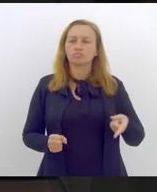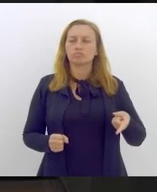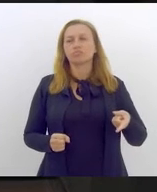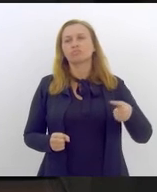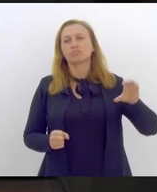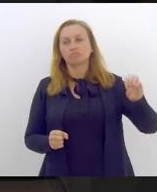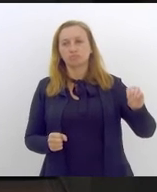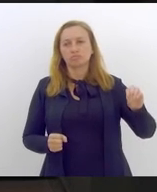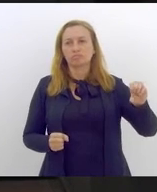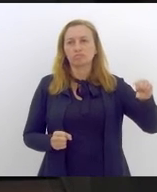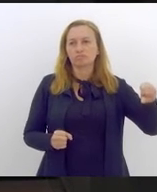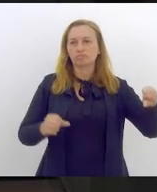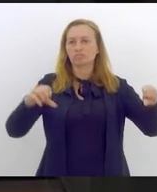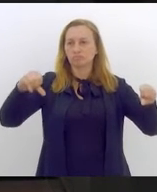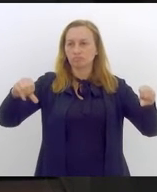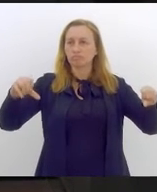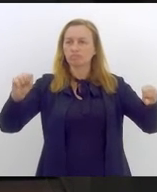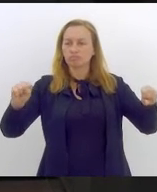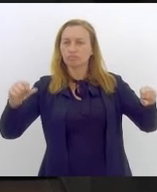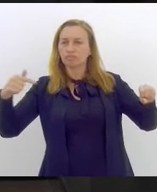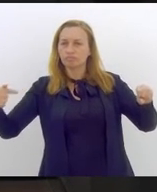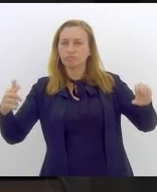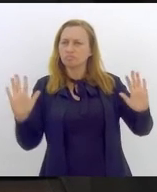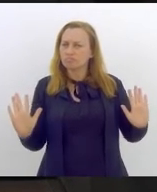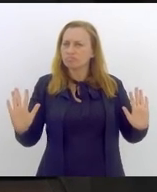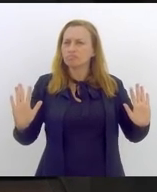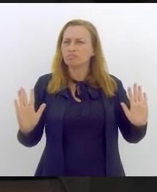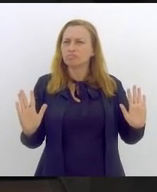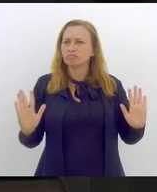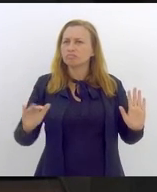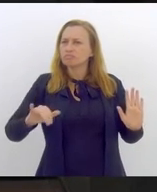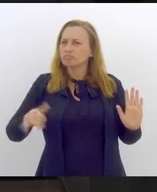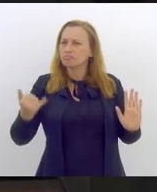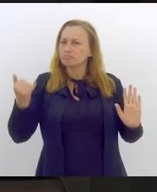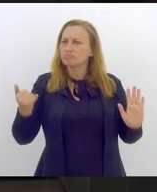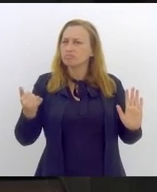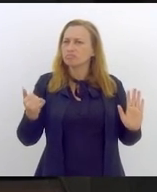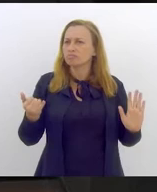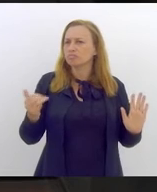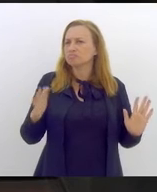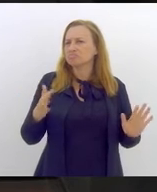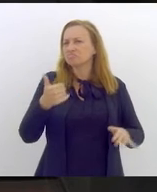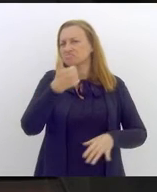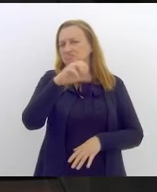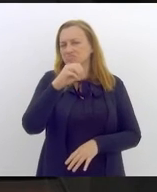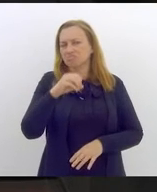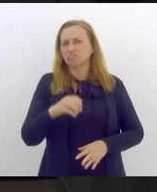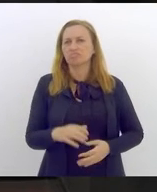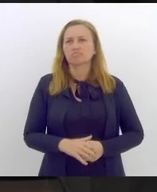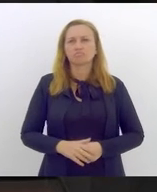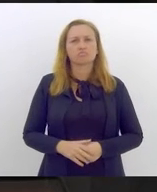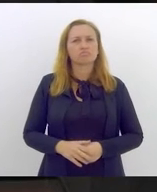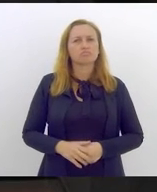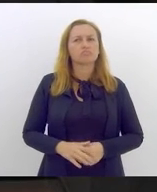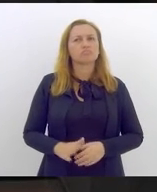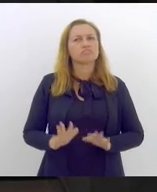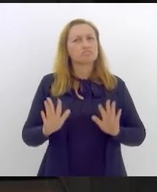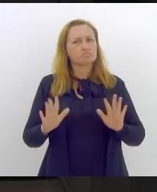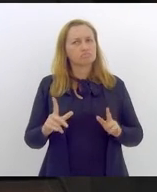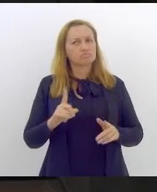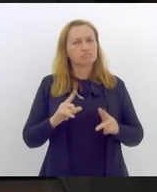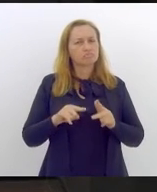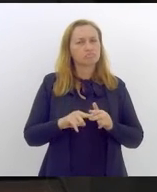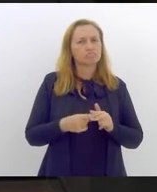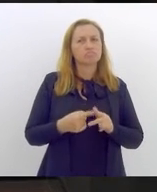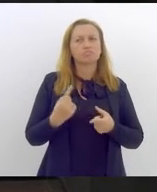987 então ah mas a inflação tá em torno de 10 houve uma contenção